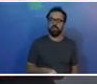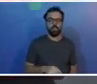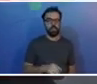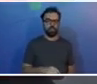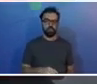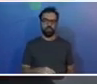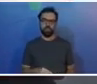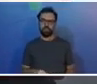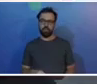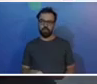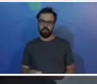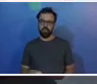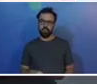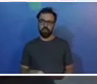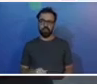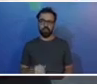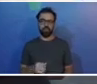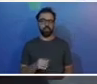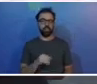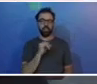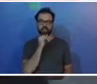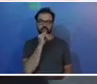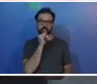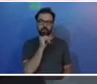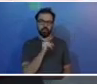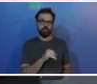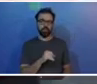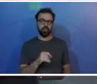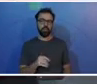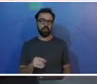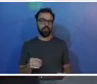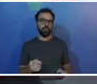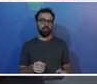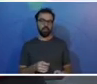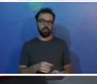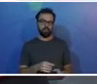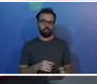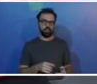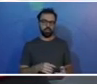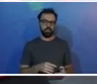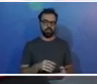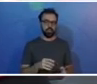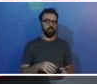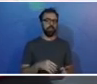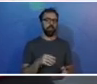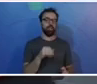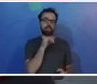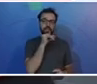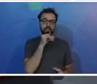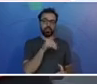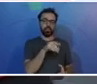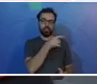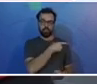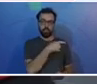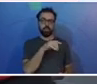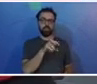tá? Mas, como exemplo, o gás de cozinha aqui custa R$50.